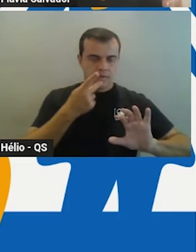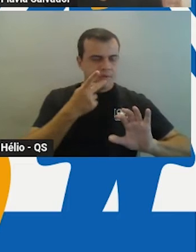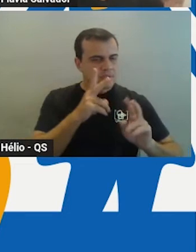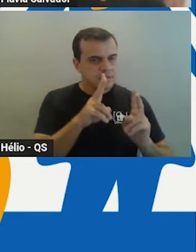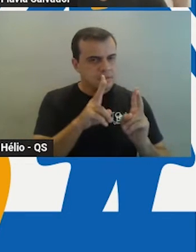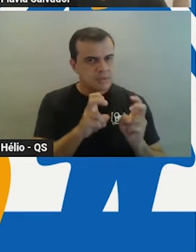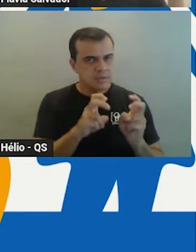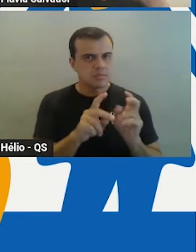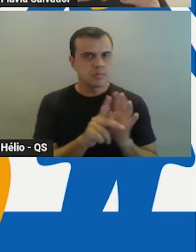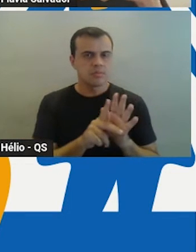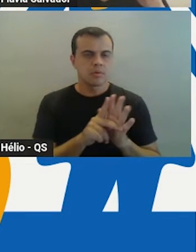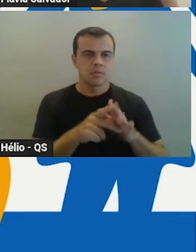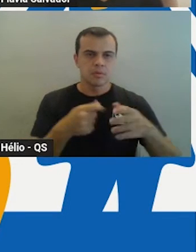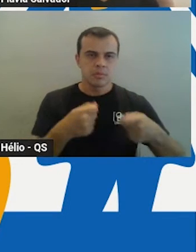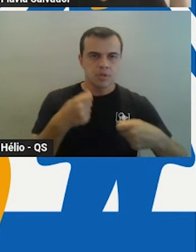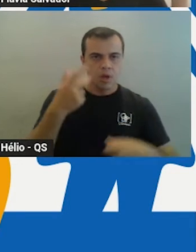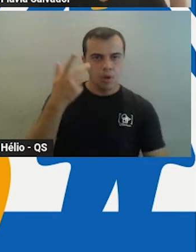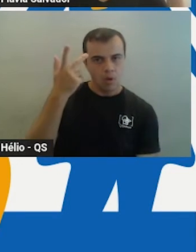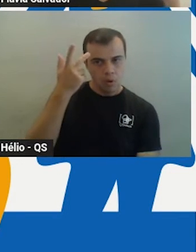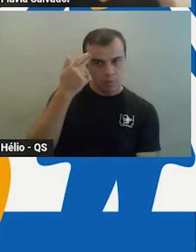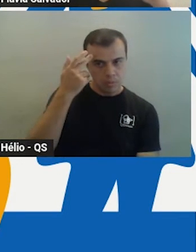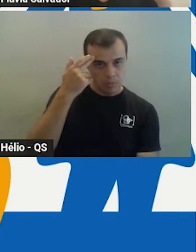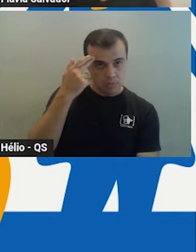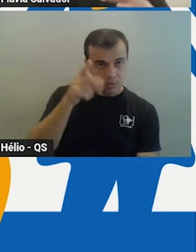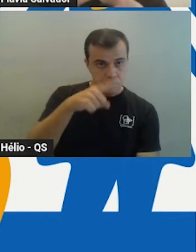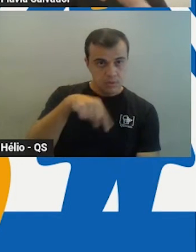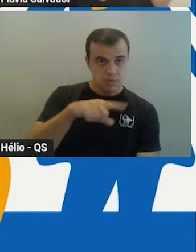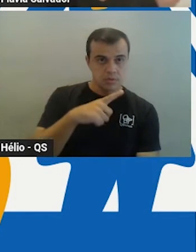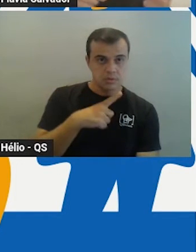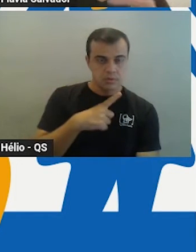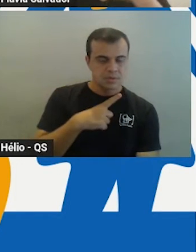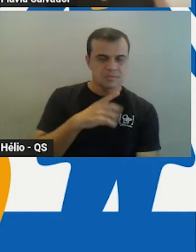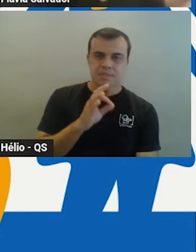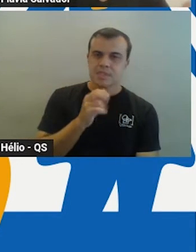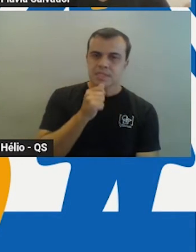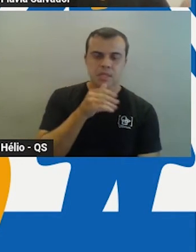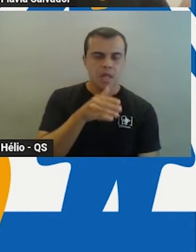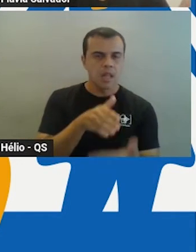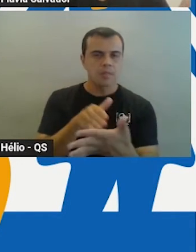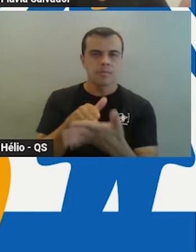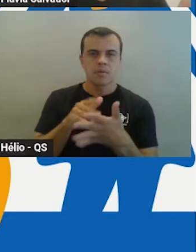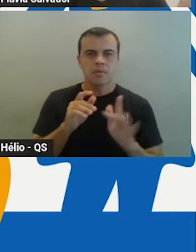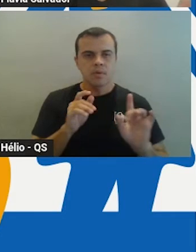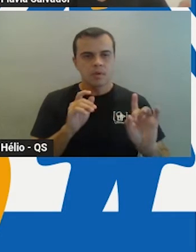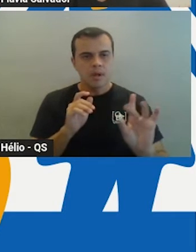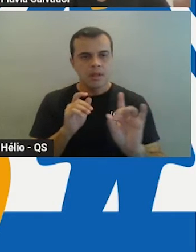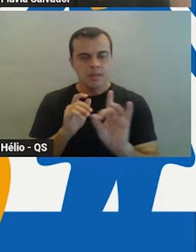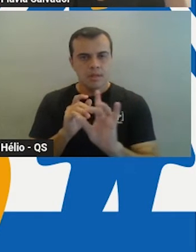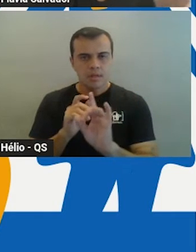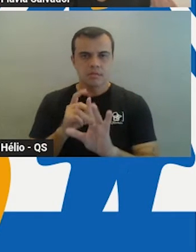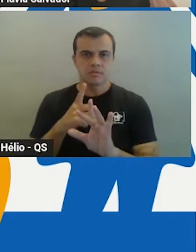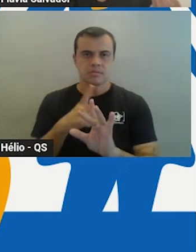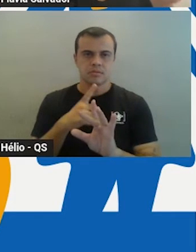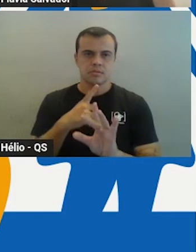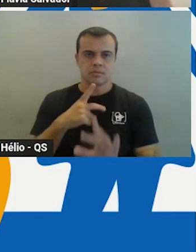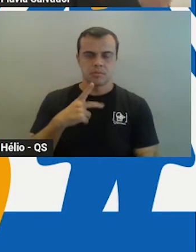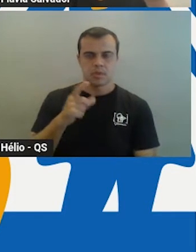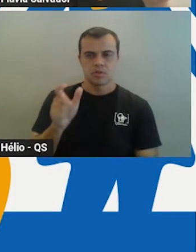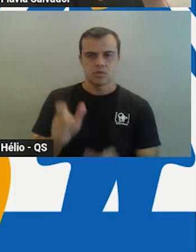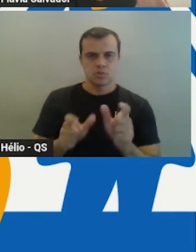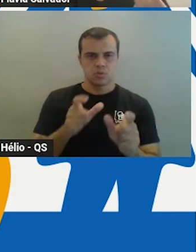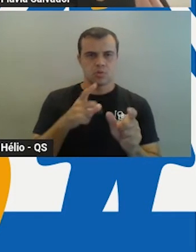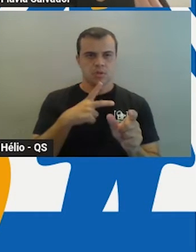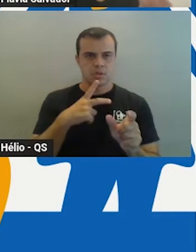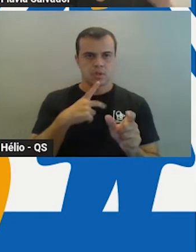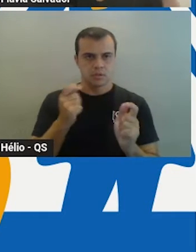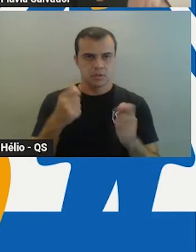acordo com as necessidades comuns que elas têm, mas isso não limita, né? Cada indivíduo tem